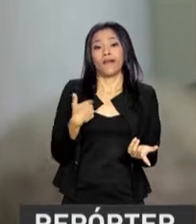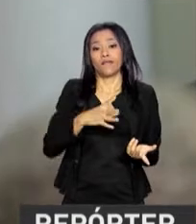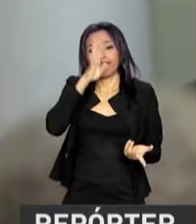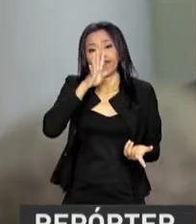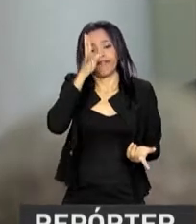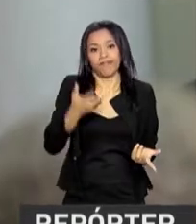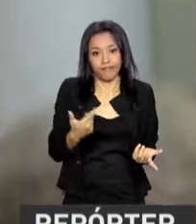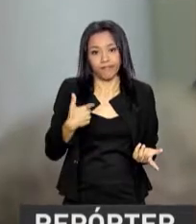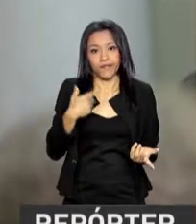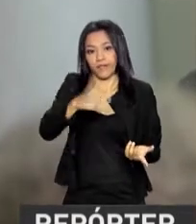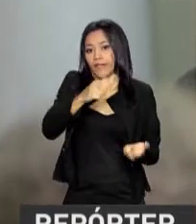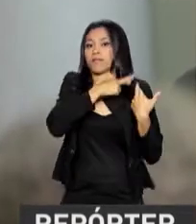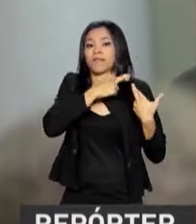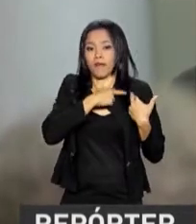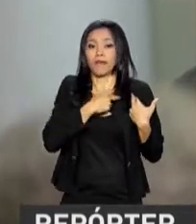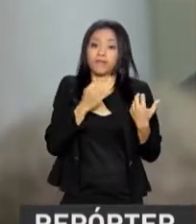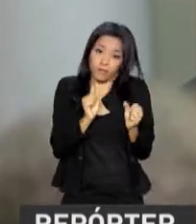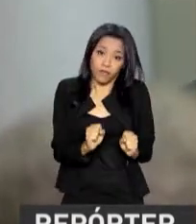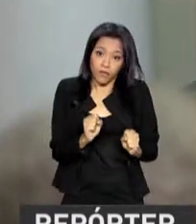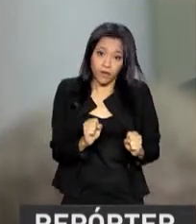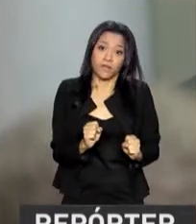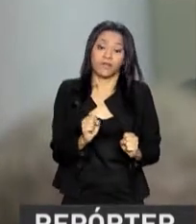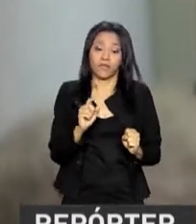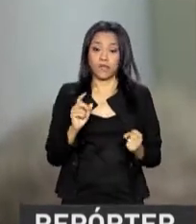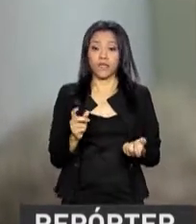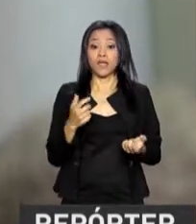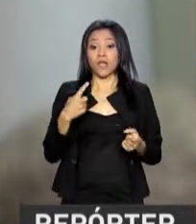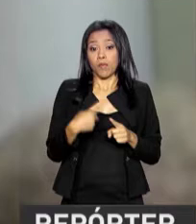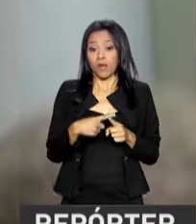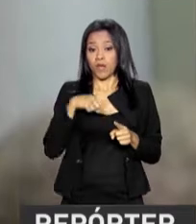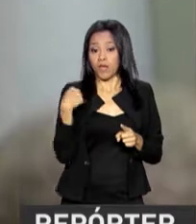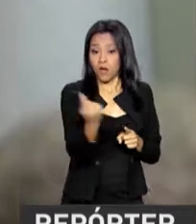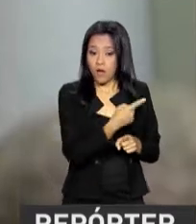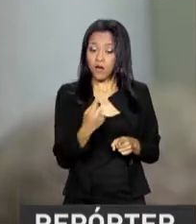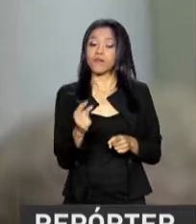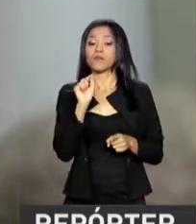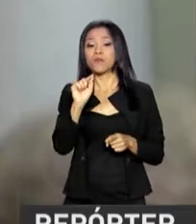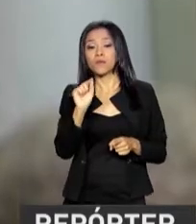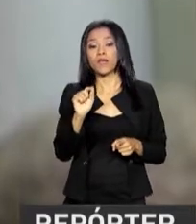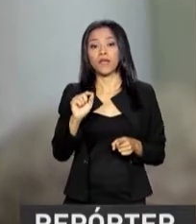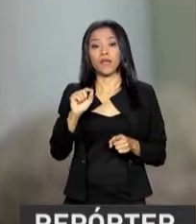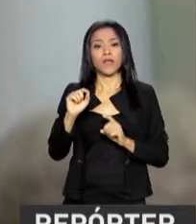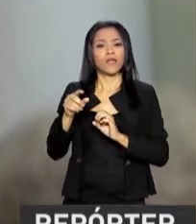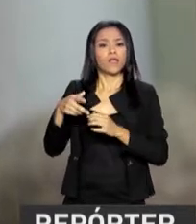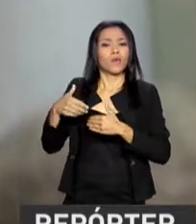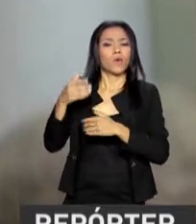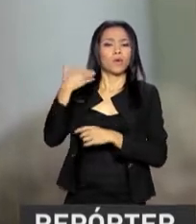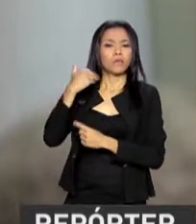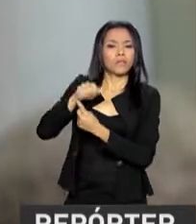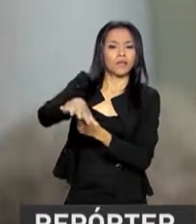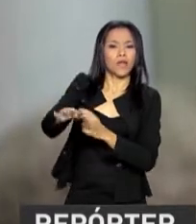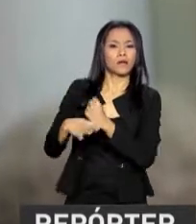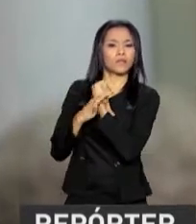isso já foi feito no passado e não deu resultado foi desastroso o que nós permitimos foi a condução segura do banco central eo ministério da fazenda